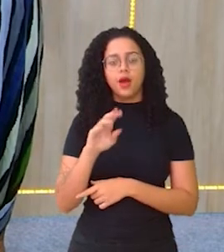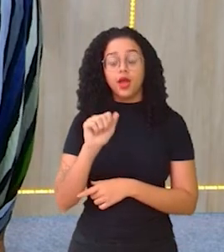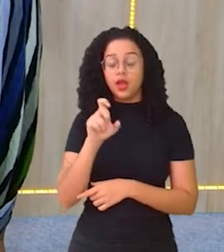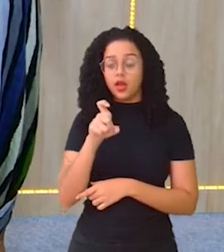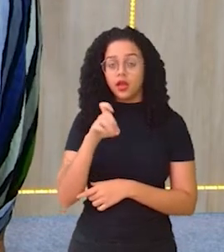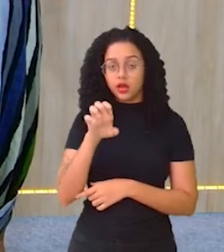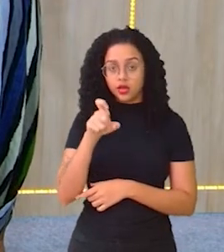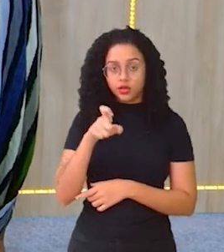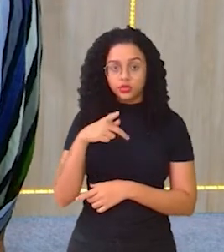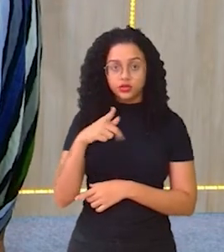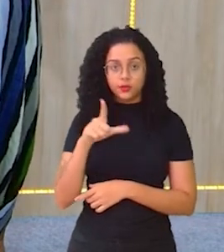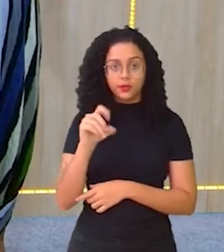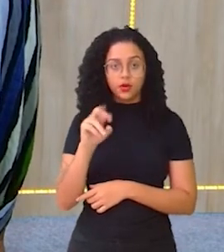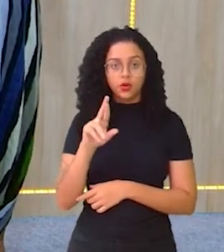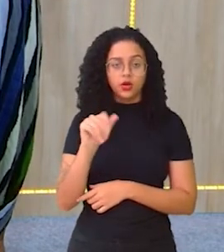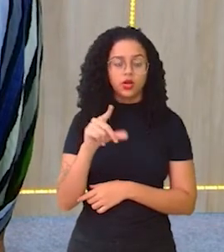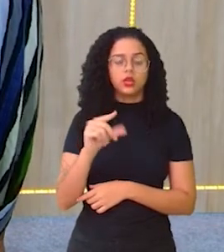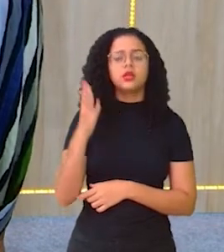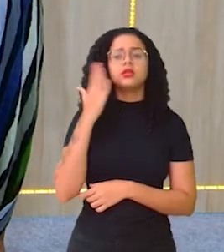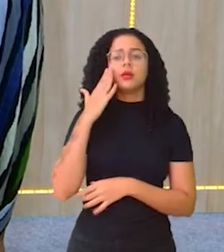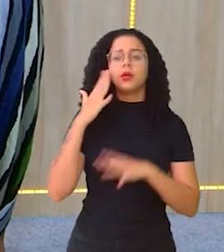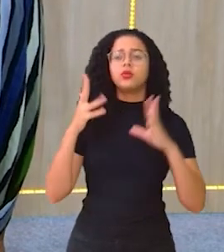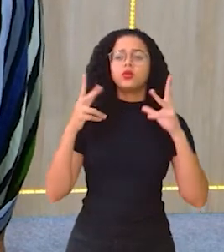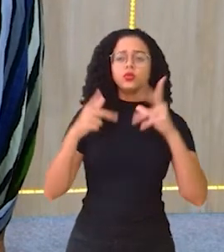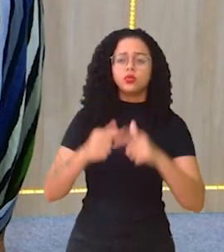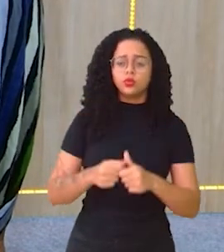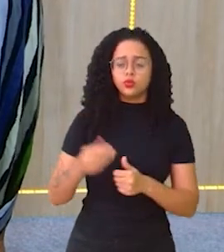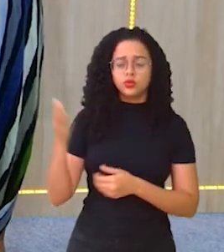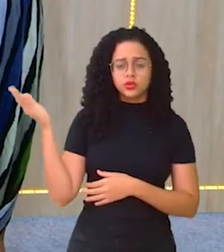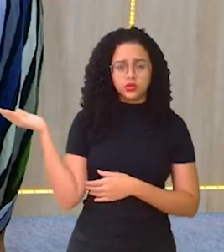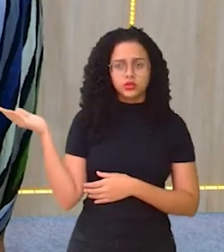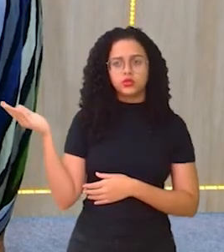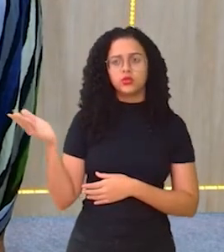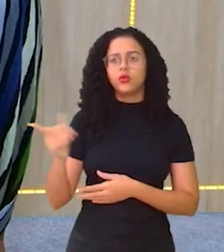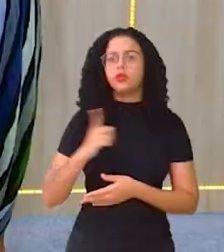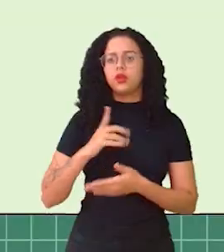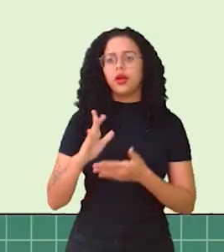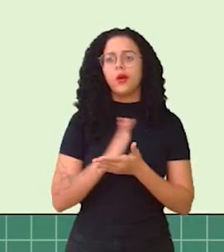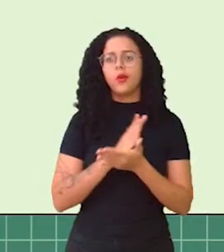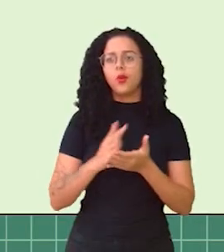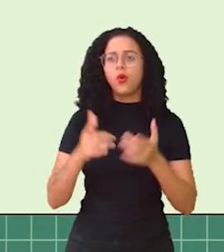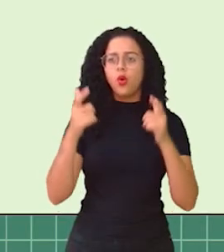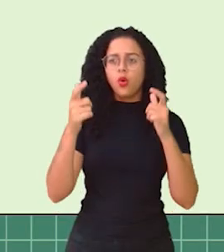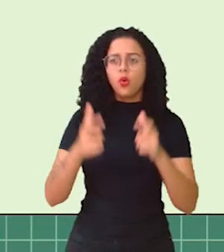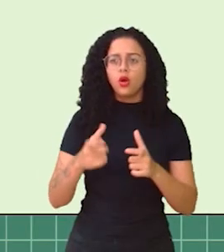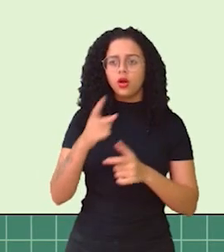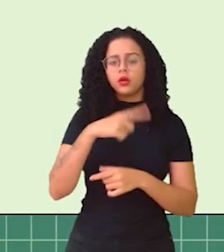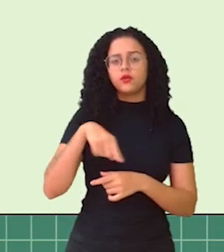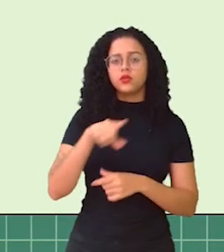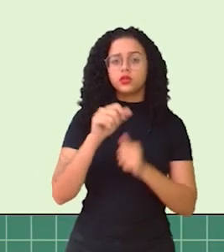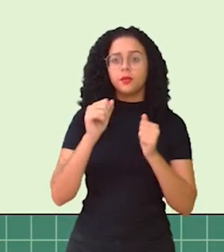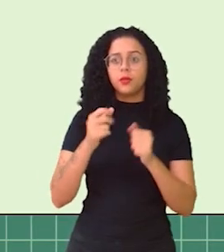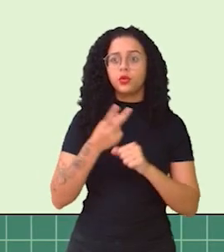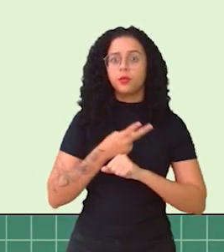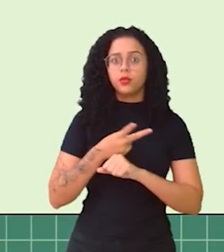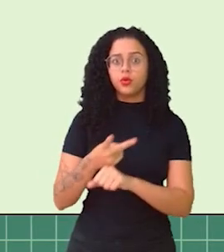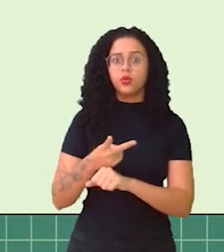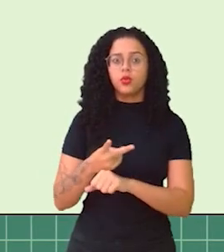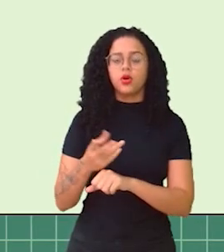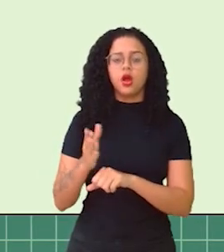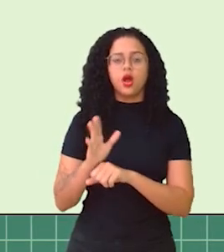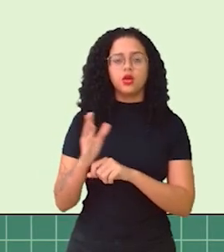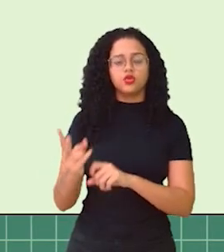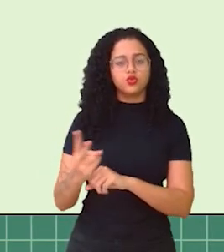de tudo isso, a gente elencou aqui para vocês alguns locais em que vocês podem procurar